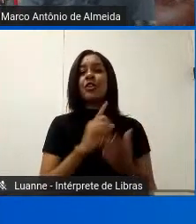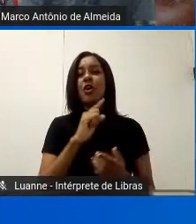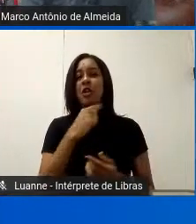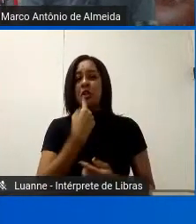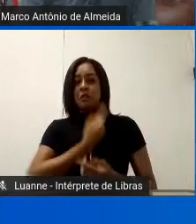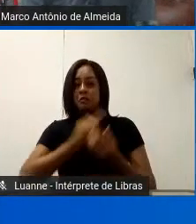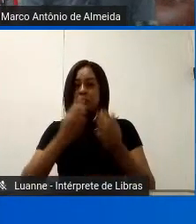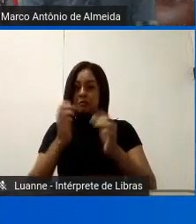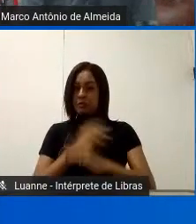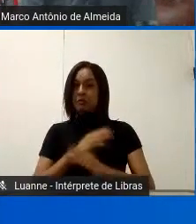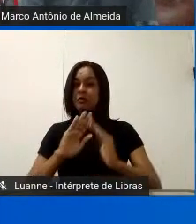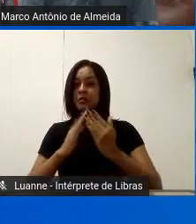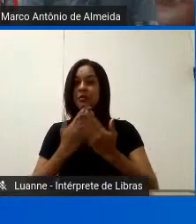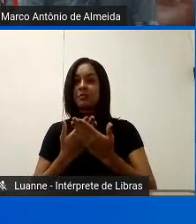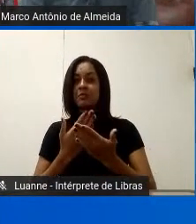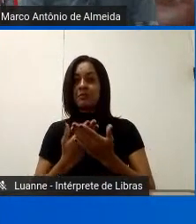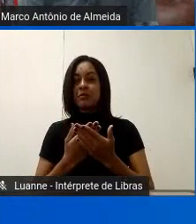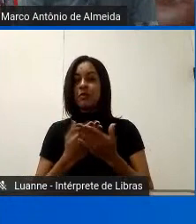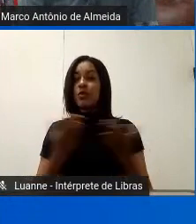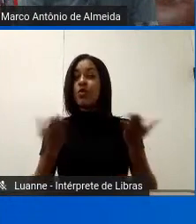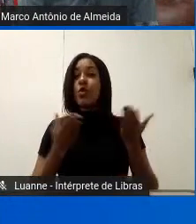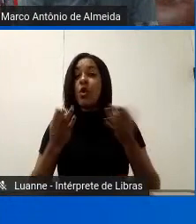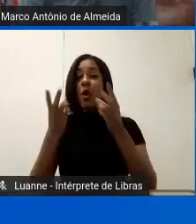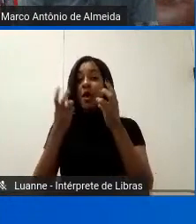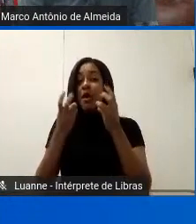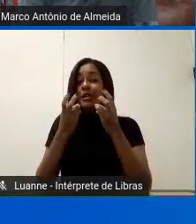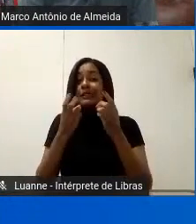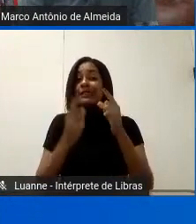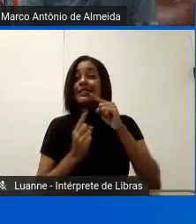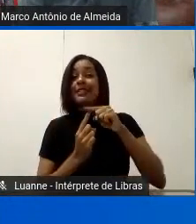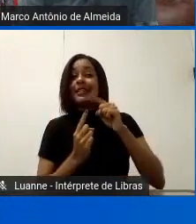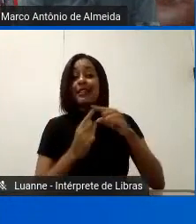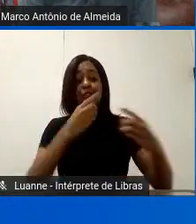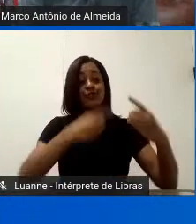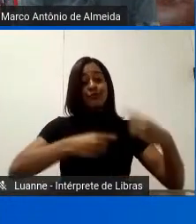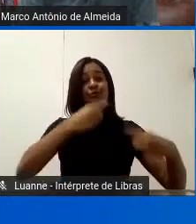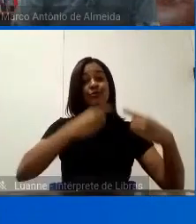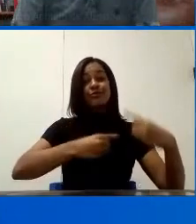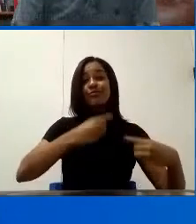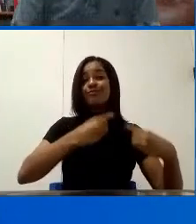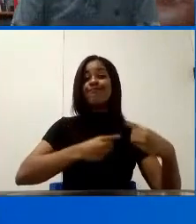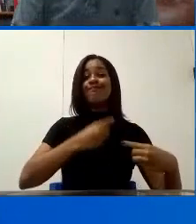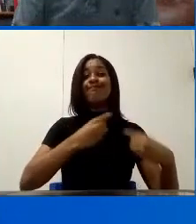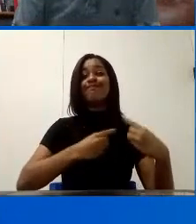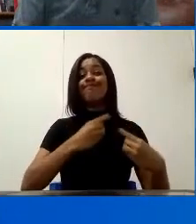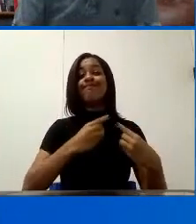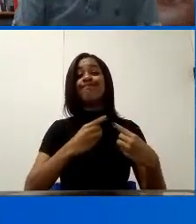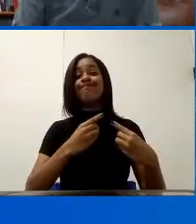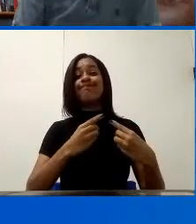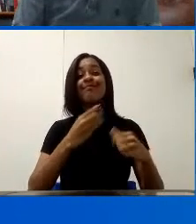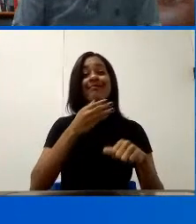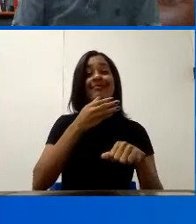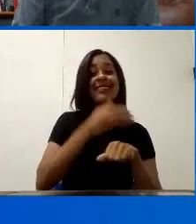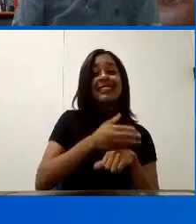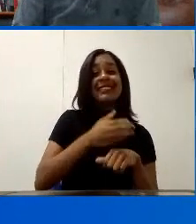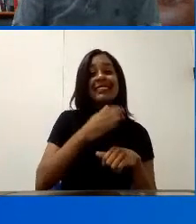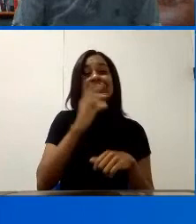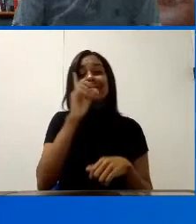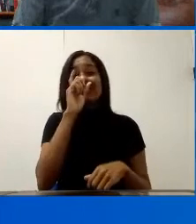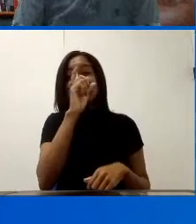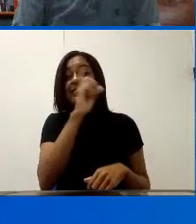que esse tipo de discussão acaba muitas vezes entrando no beco sem saída